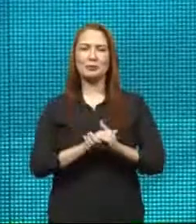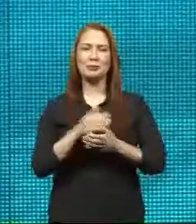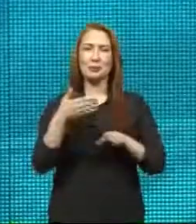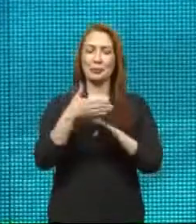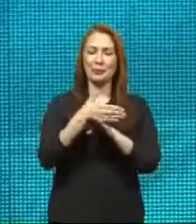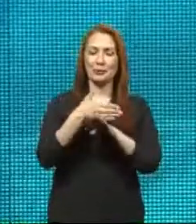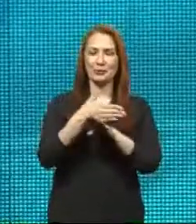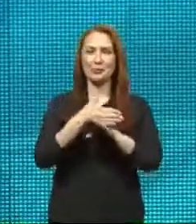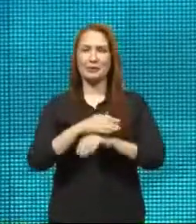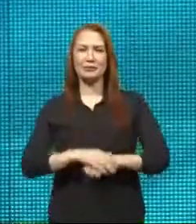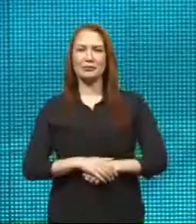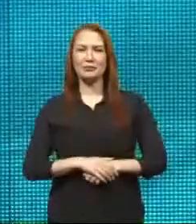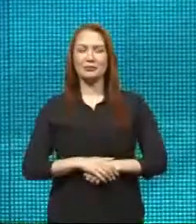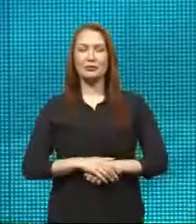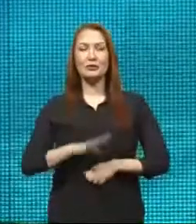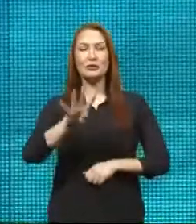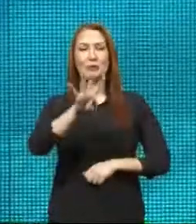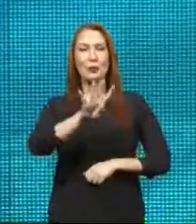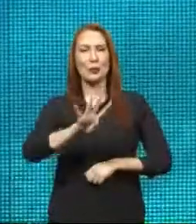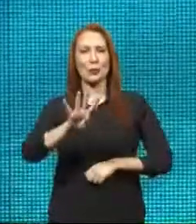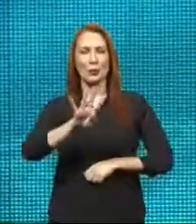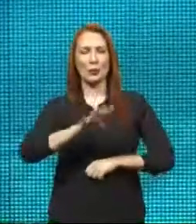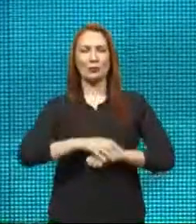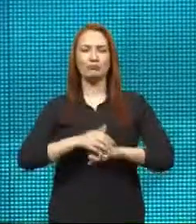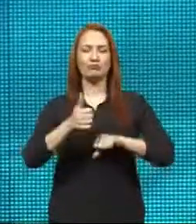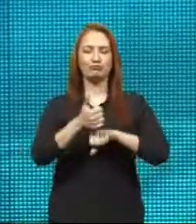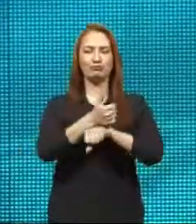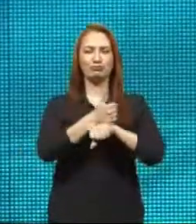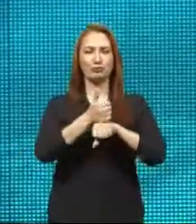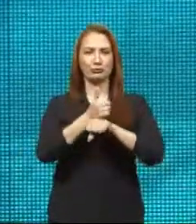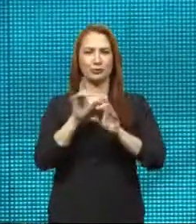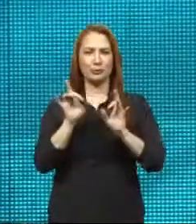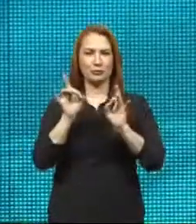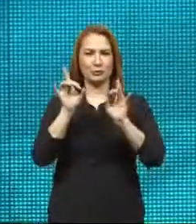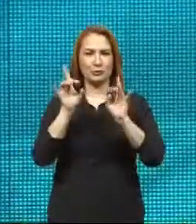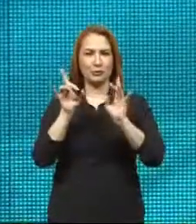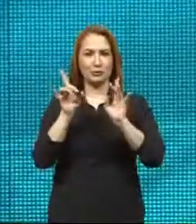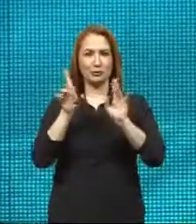participação de 4 especialistas nessa área.